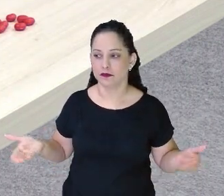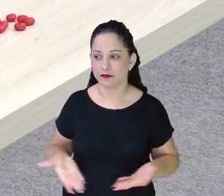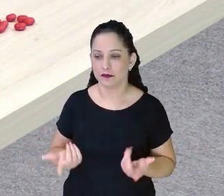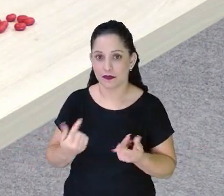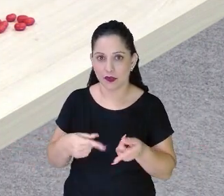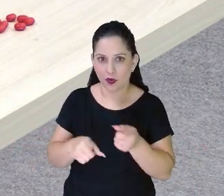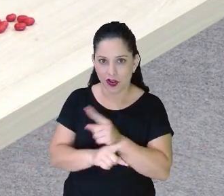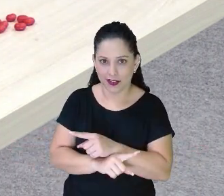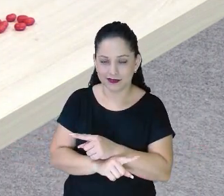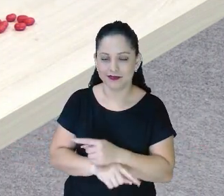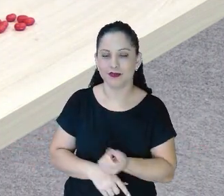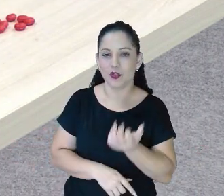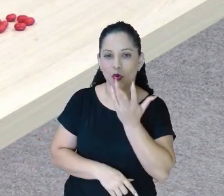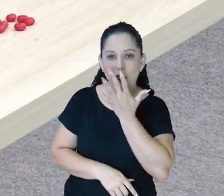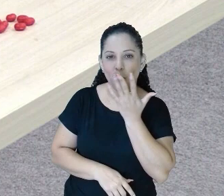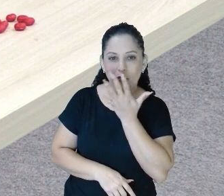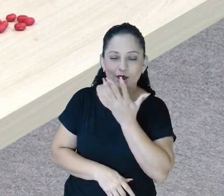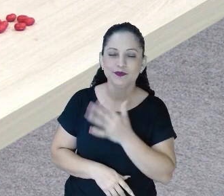igualzinho aqui.